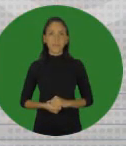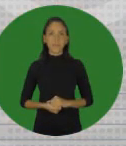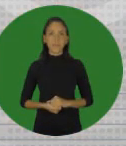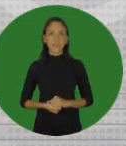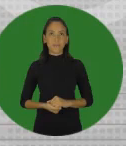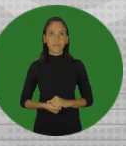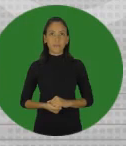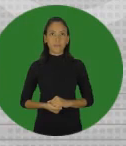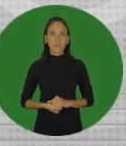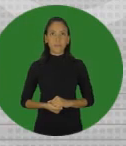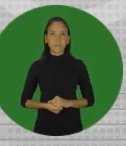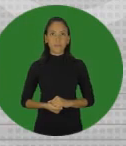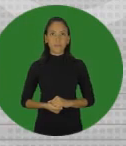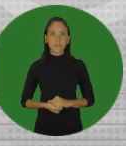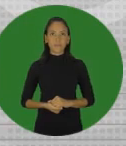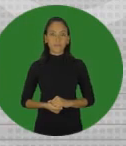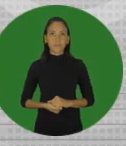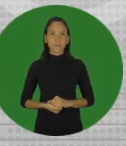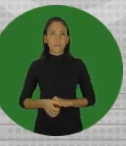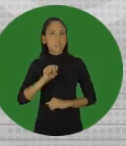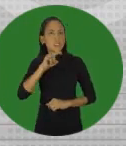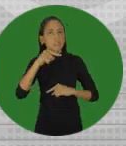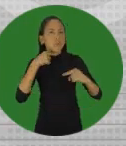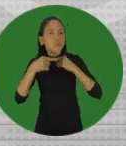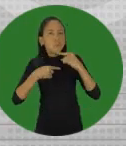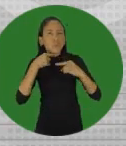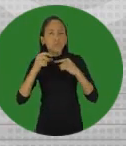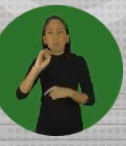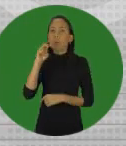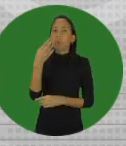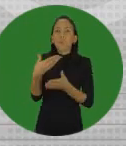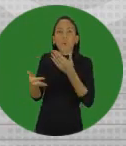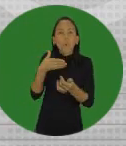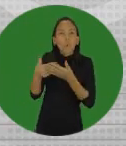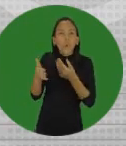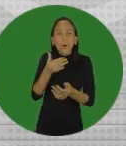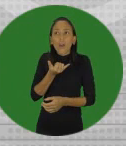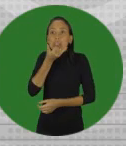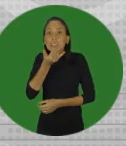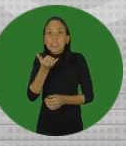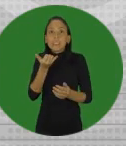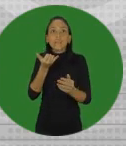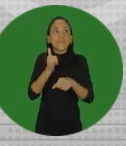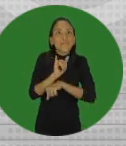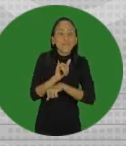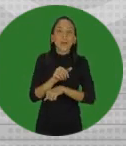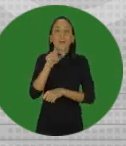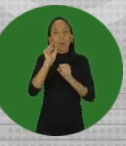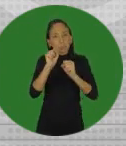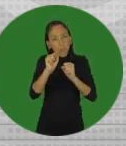dúvidas ou qualquer incidente, por favor, entre em contato com a nossa DPO da IR, Daniele Yogi,